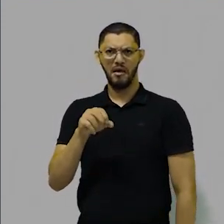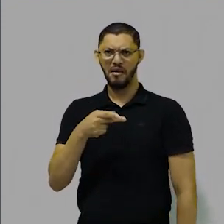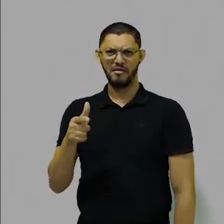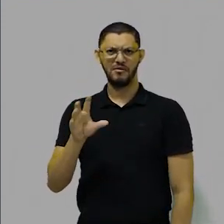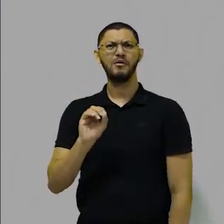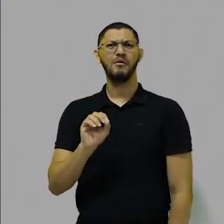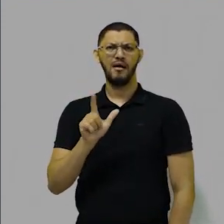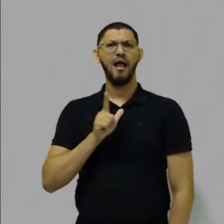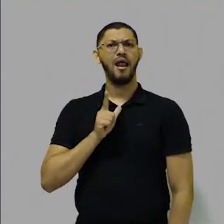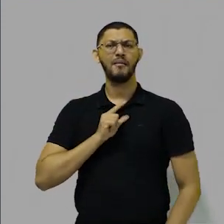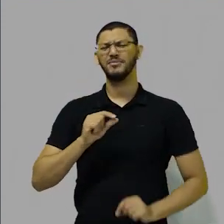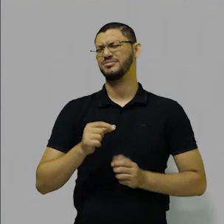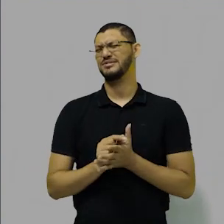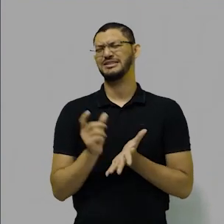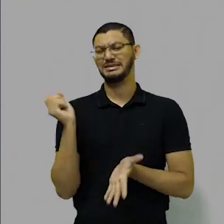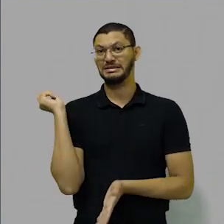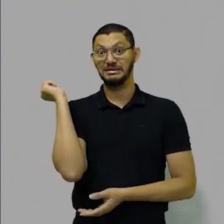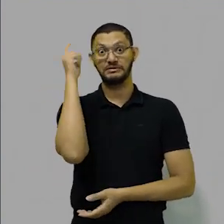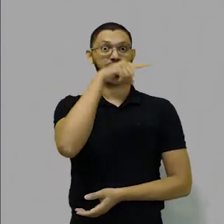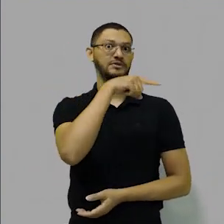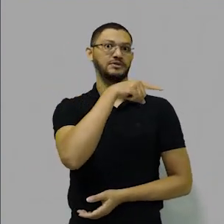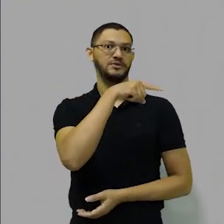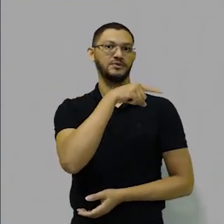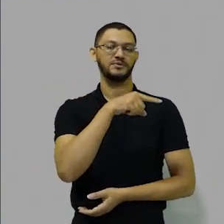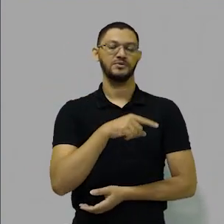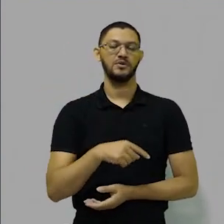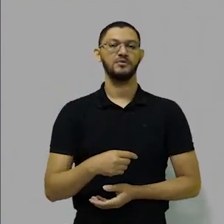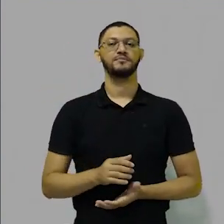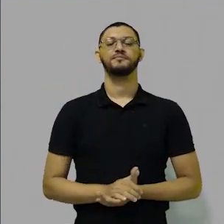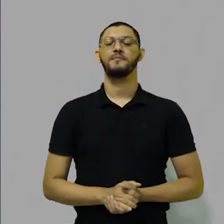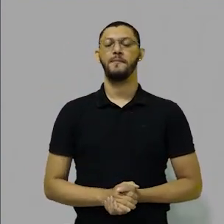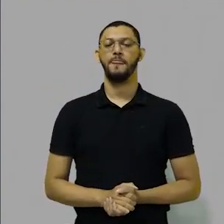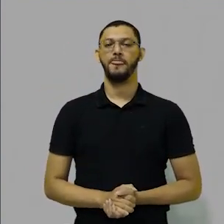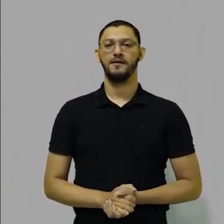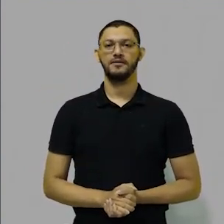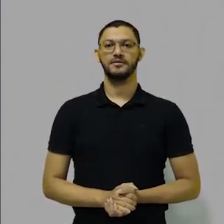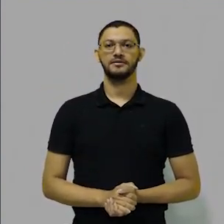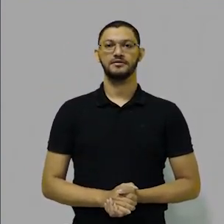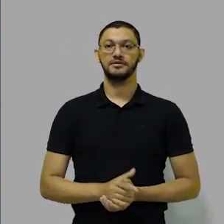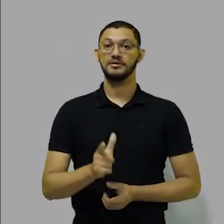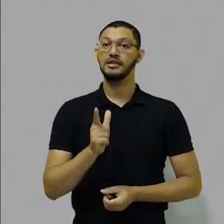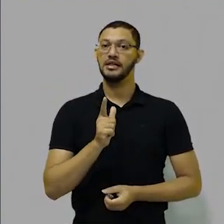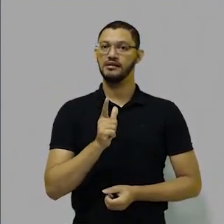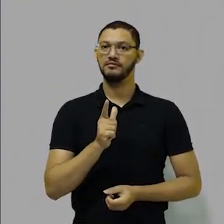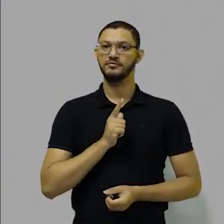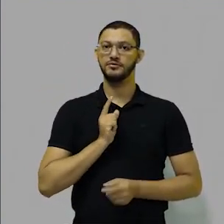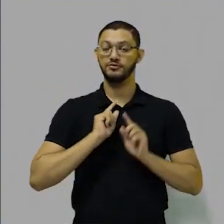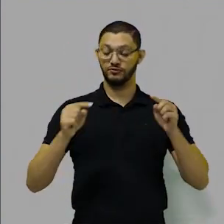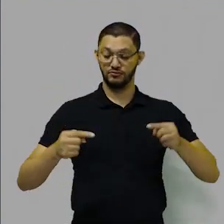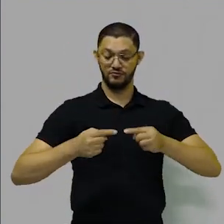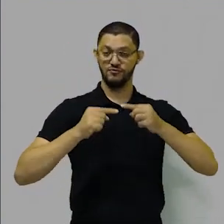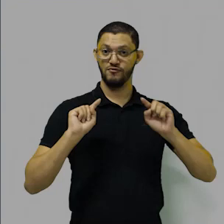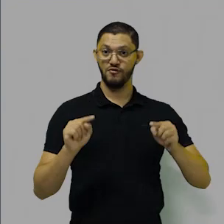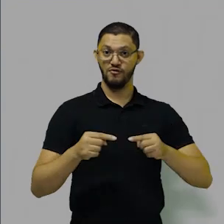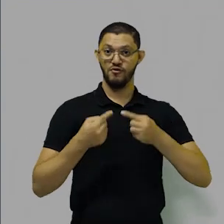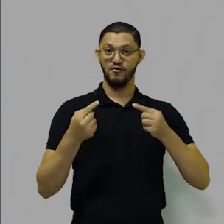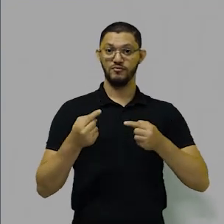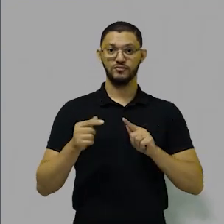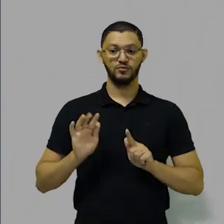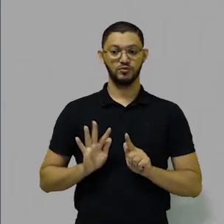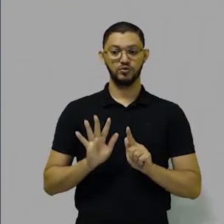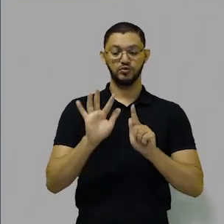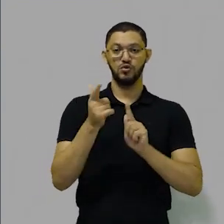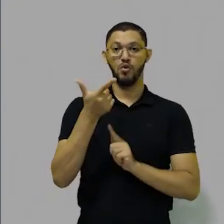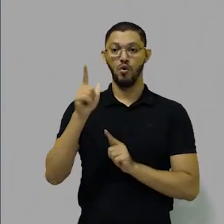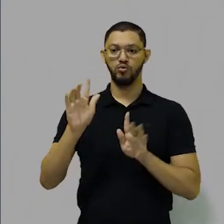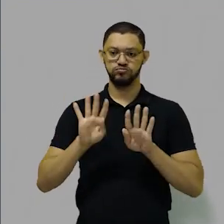Existem, mas são muito raras. E quando existe essa combinação do gás nobre com